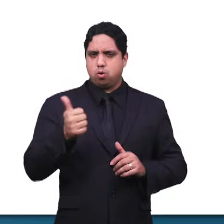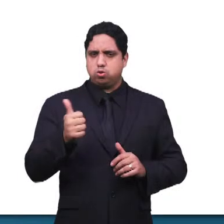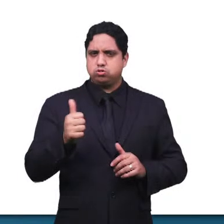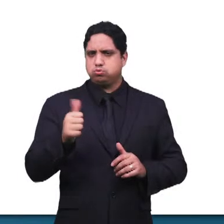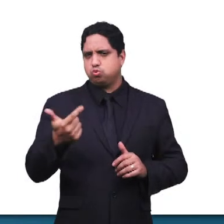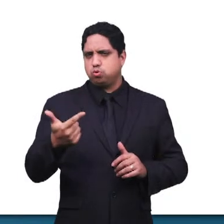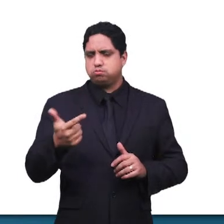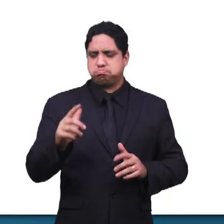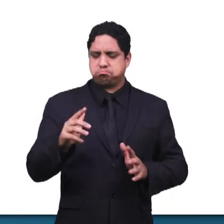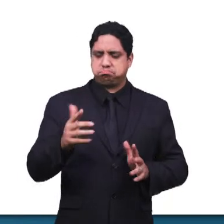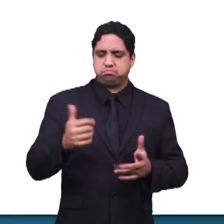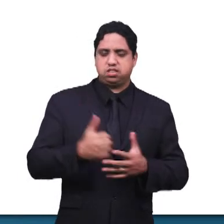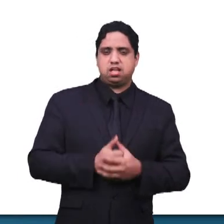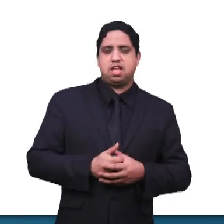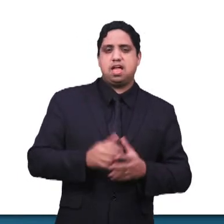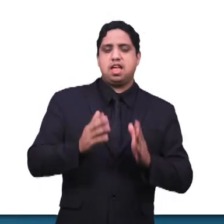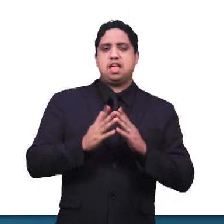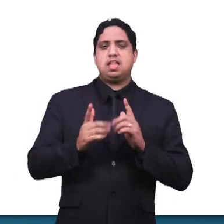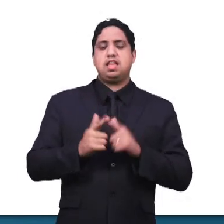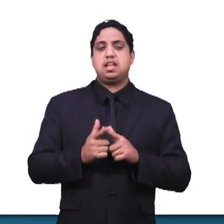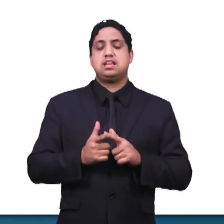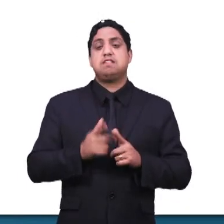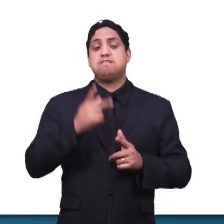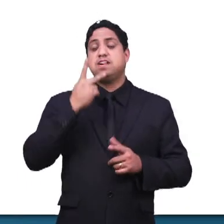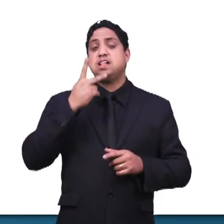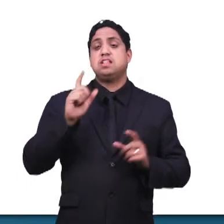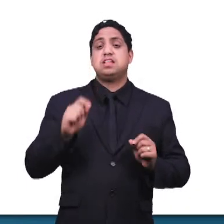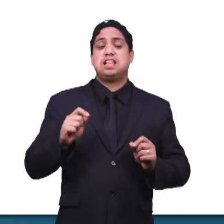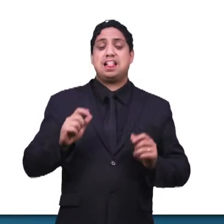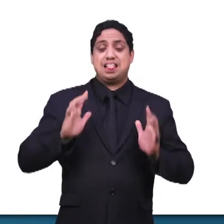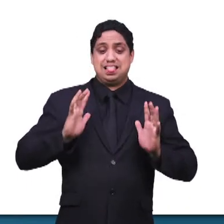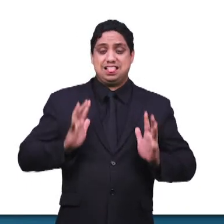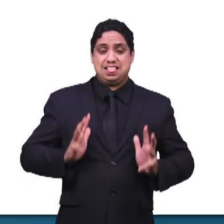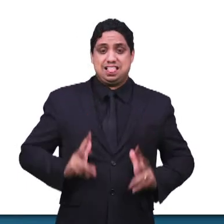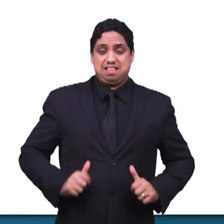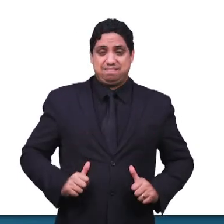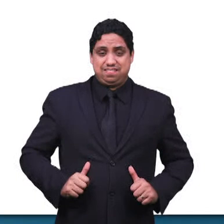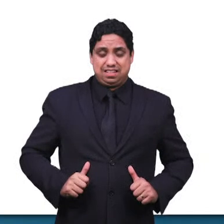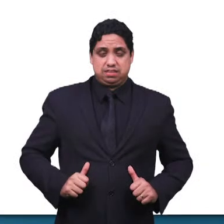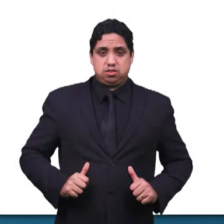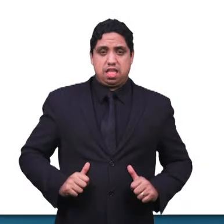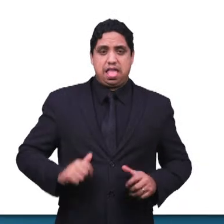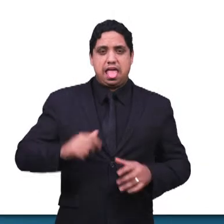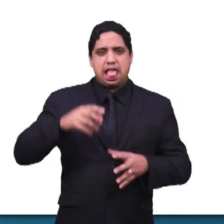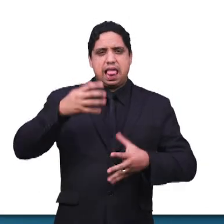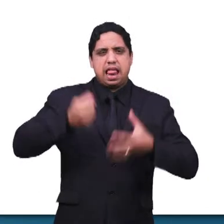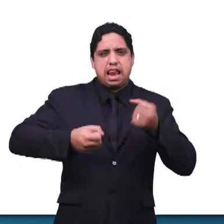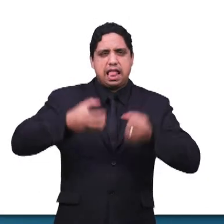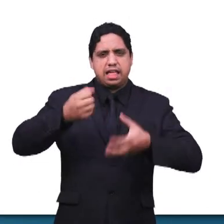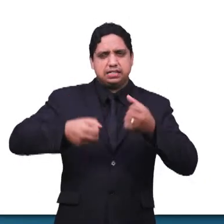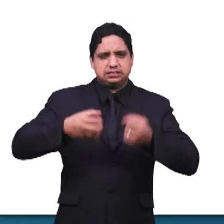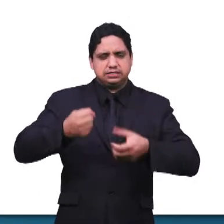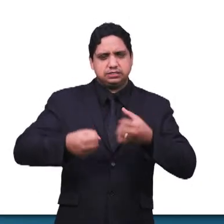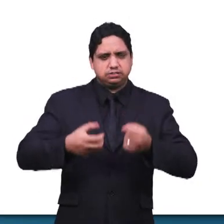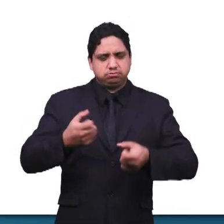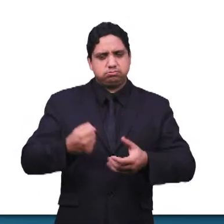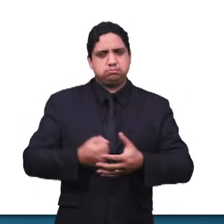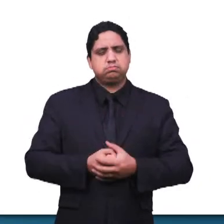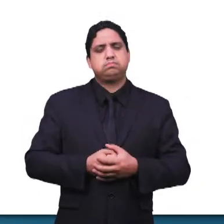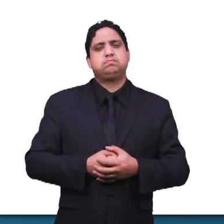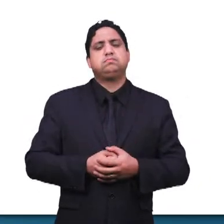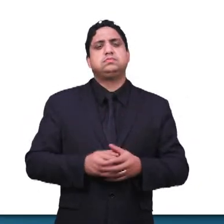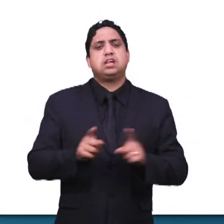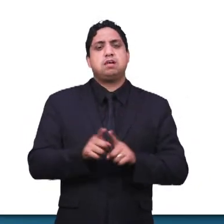igreja infiel usa as expressões lavados em leite, postos em engaste. Qual a